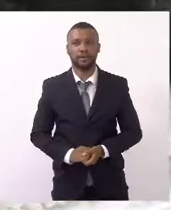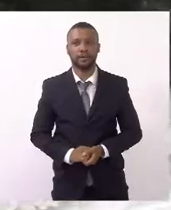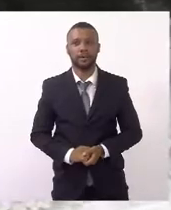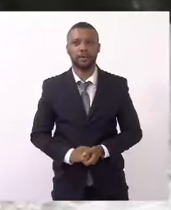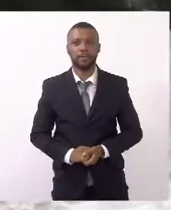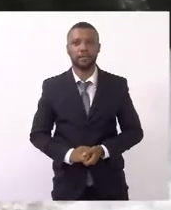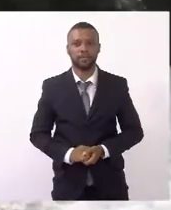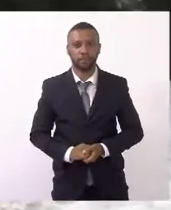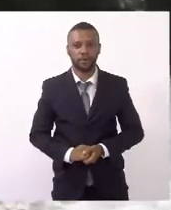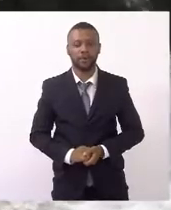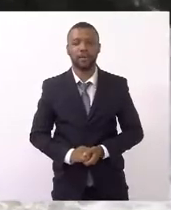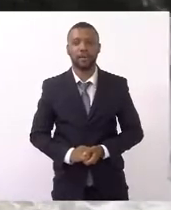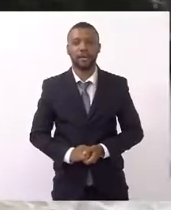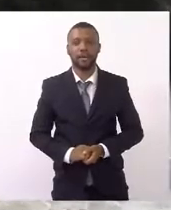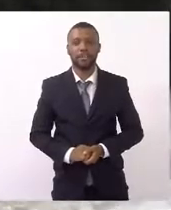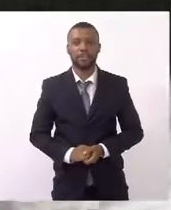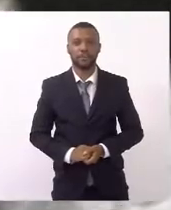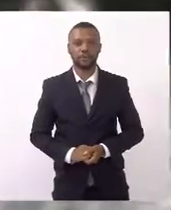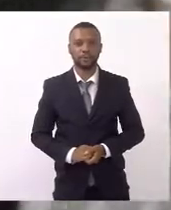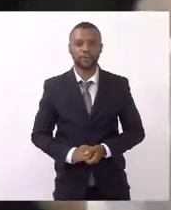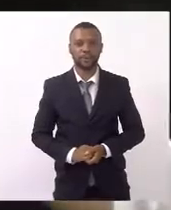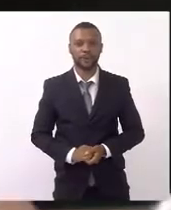E aí